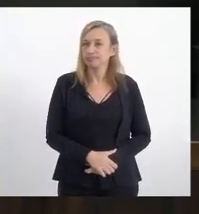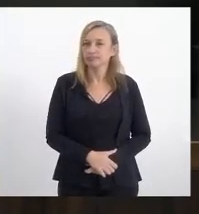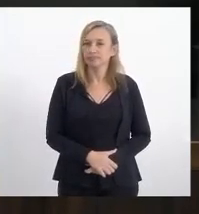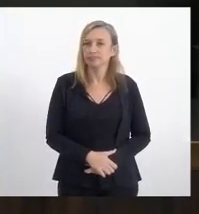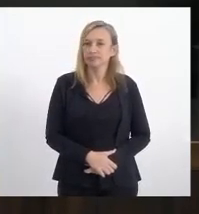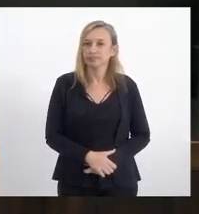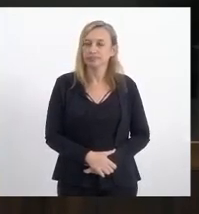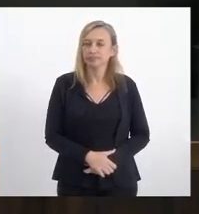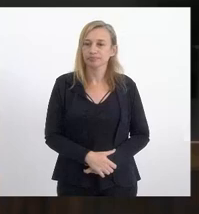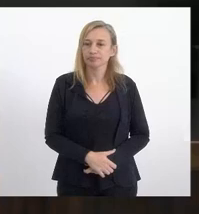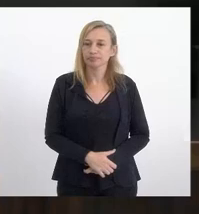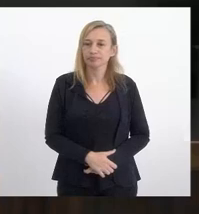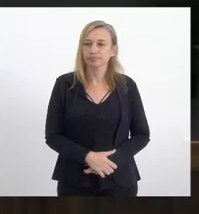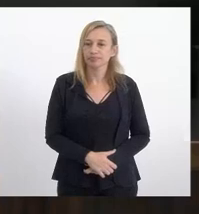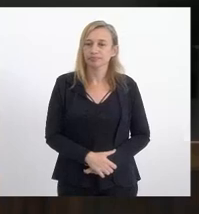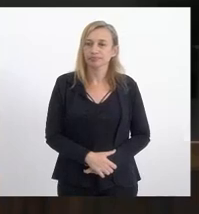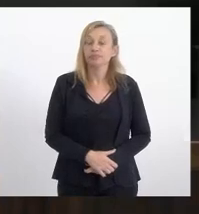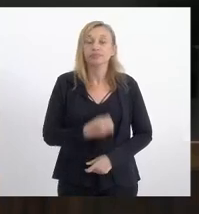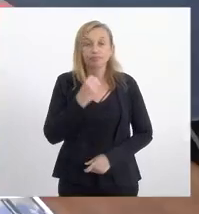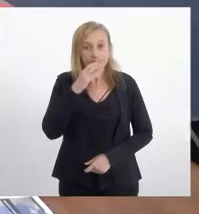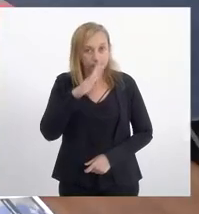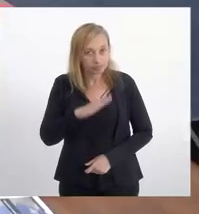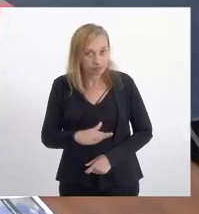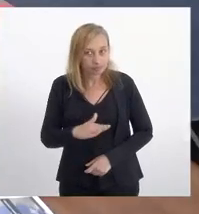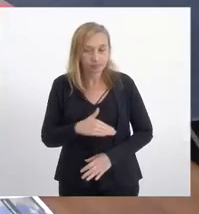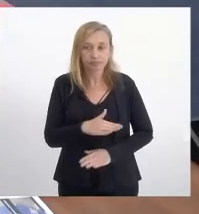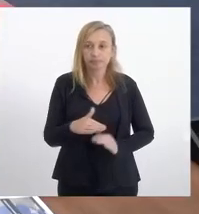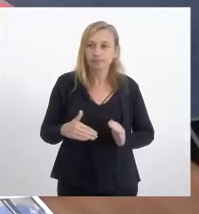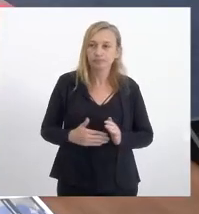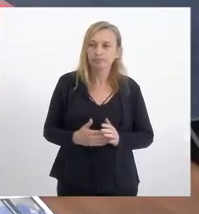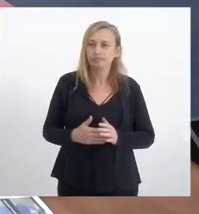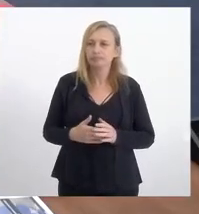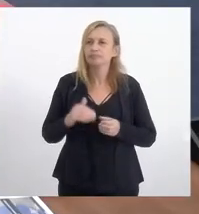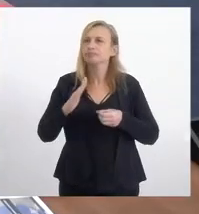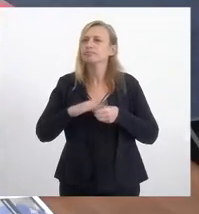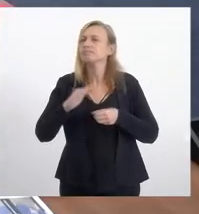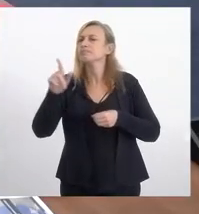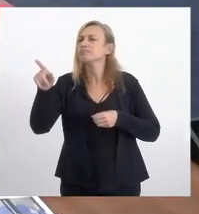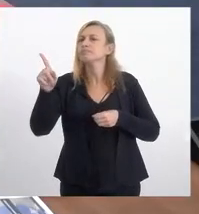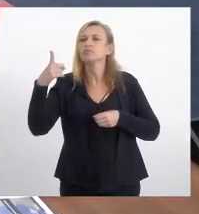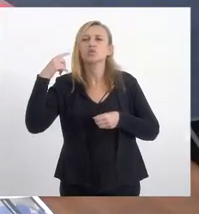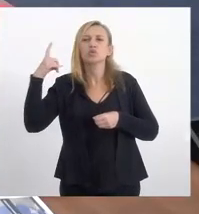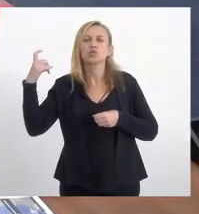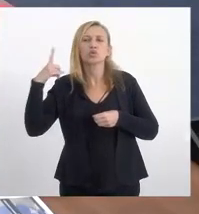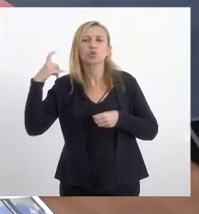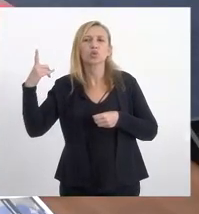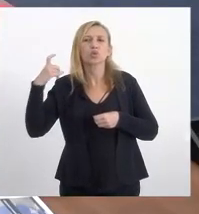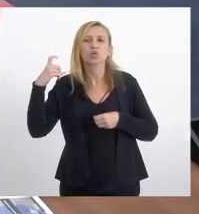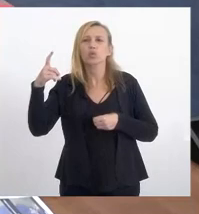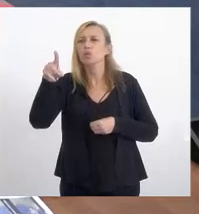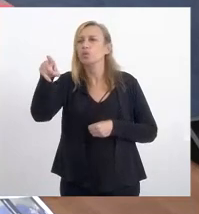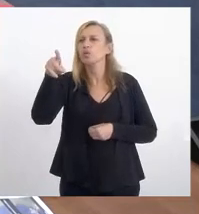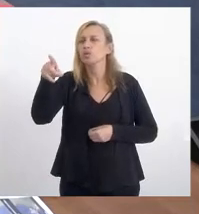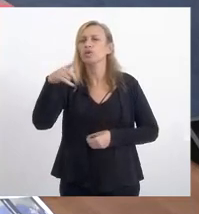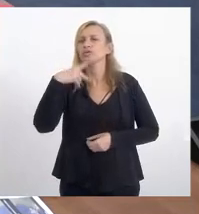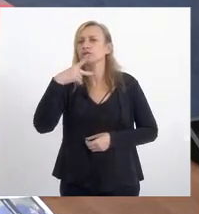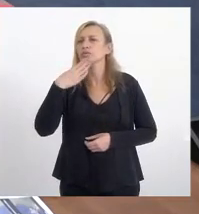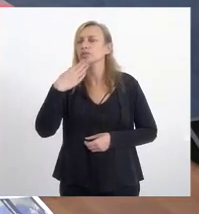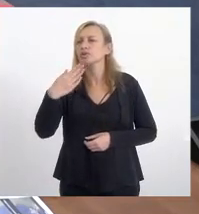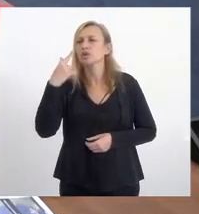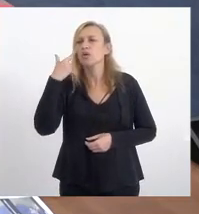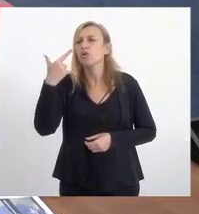quem é Oi boa tarde a todos que liga o som do a parte por favor eu já adicionei aqui